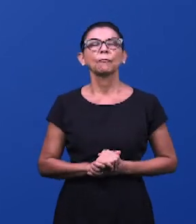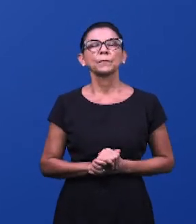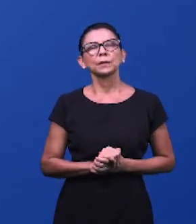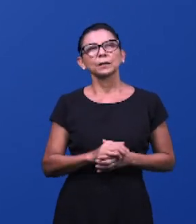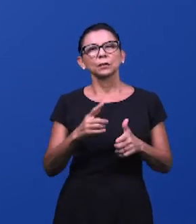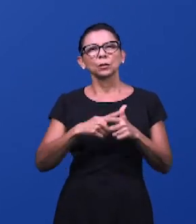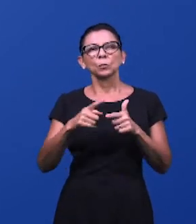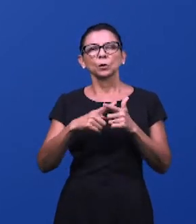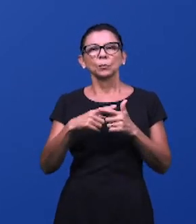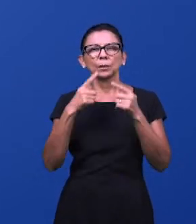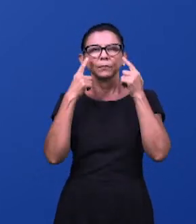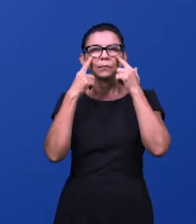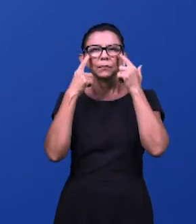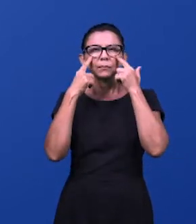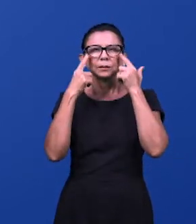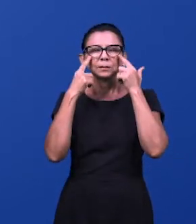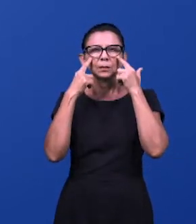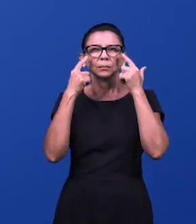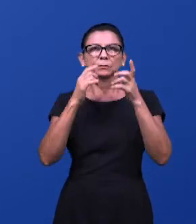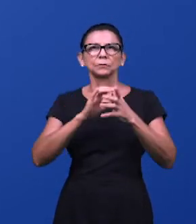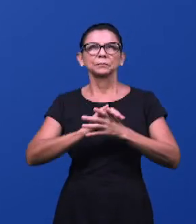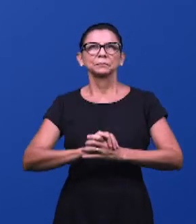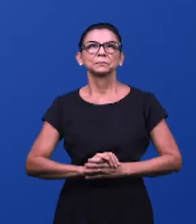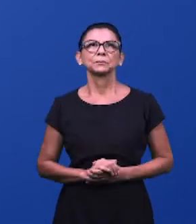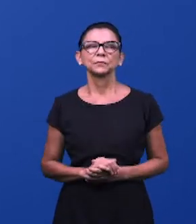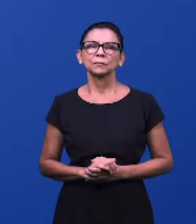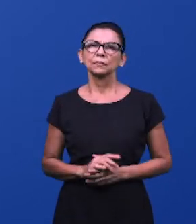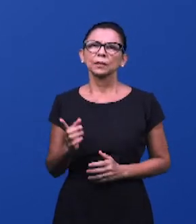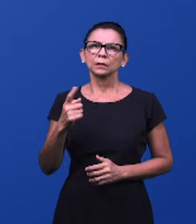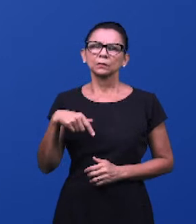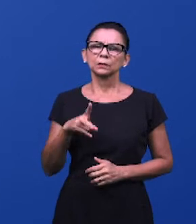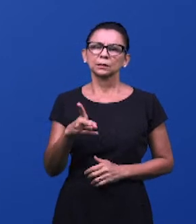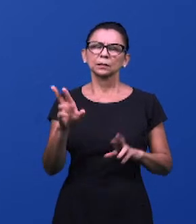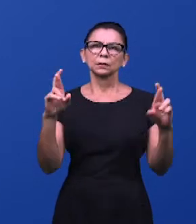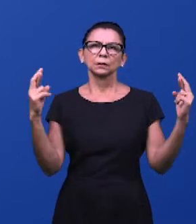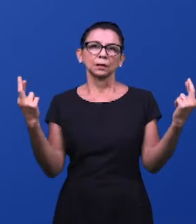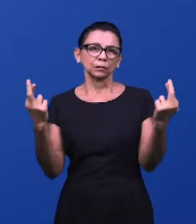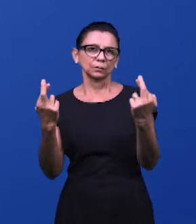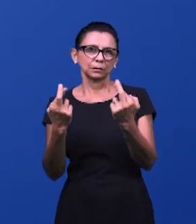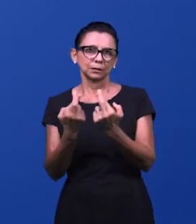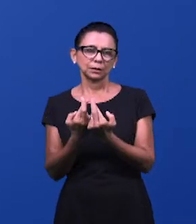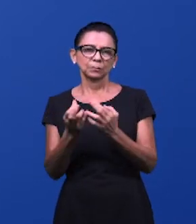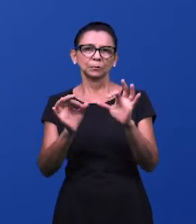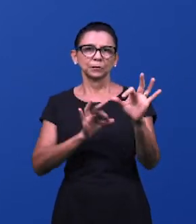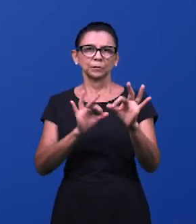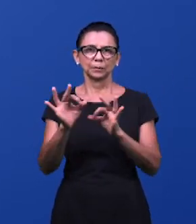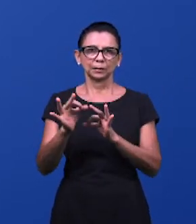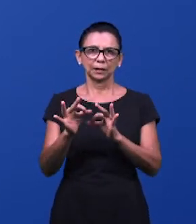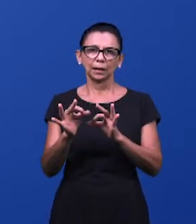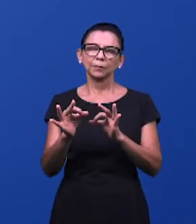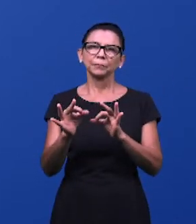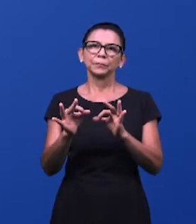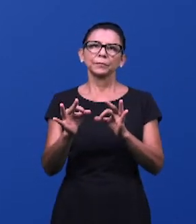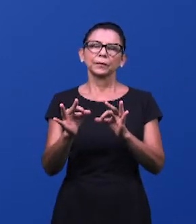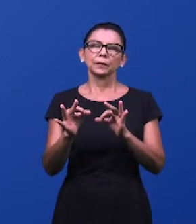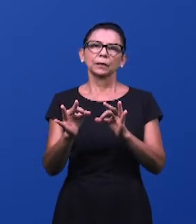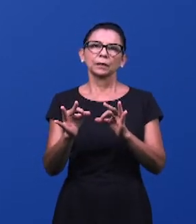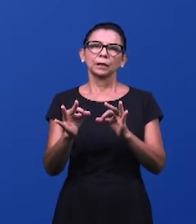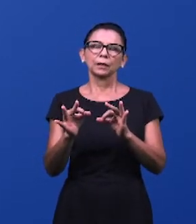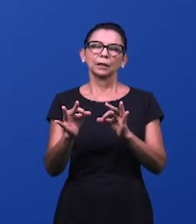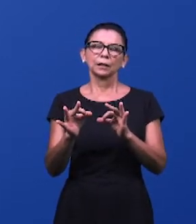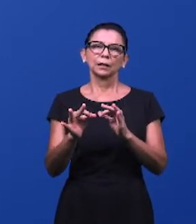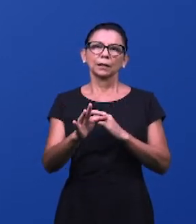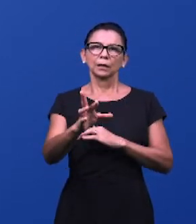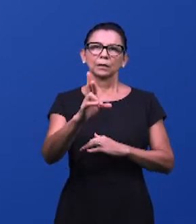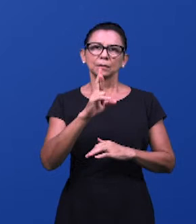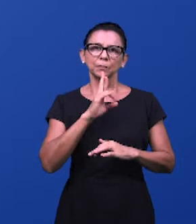sem nenhuma visão, e nós semanalmente nos reunimos para também darmos a nossa colaboração na Escola Bíblica Dominical. E nessa Escola